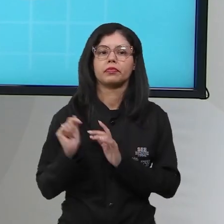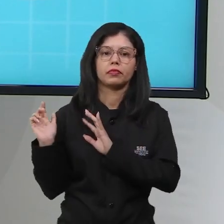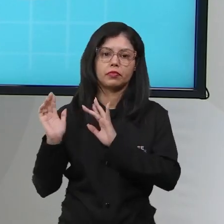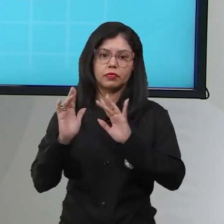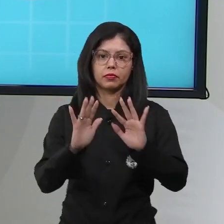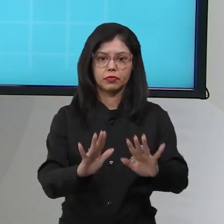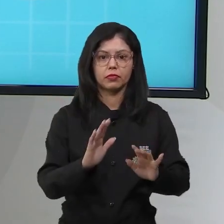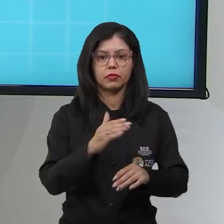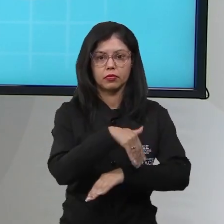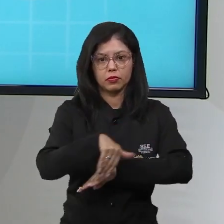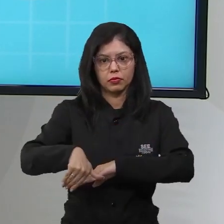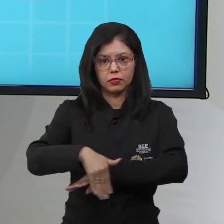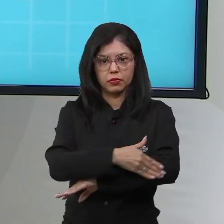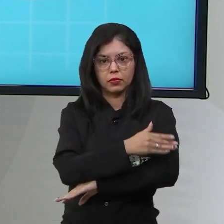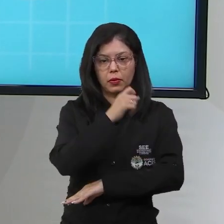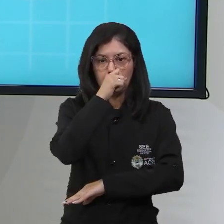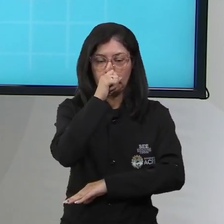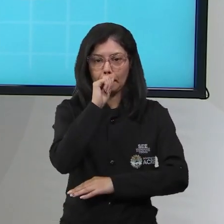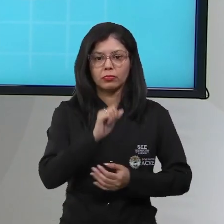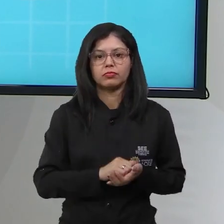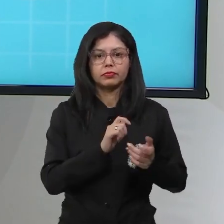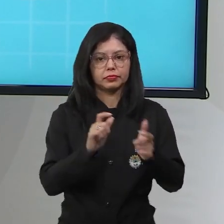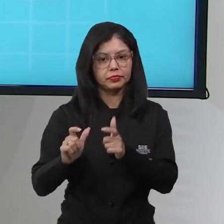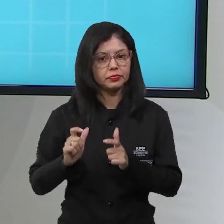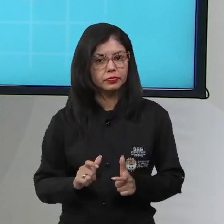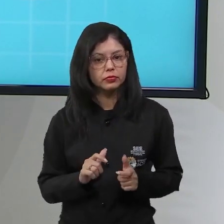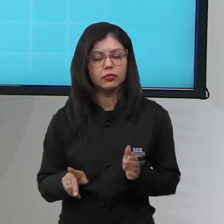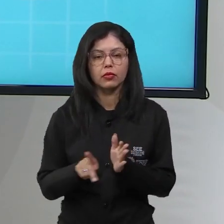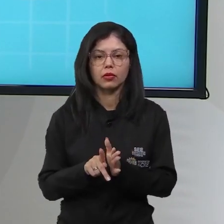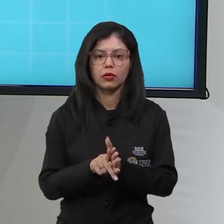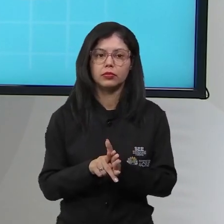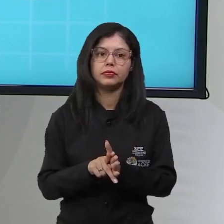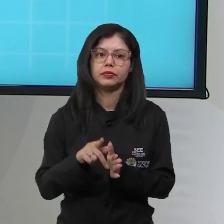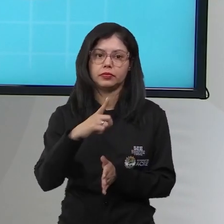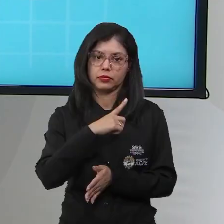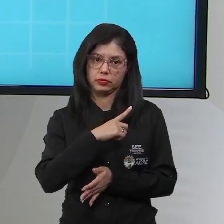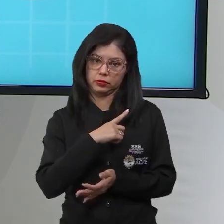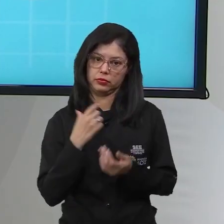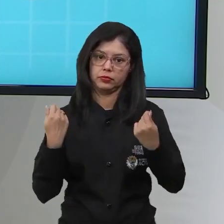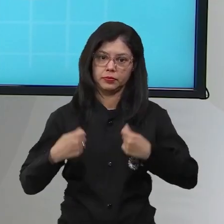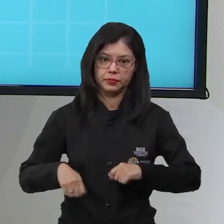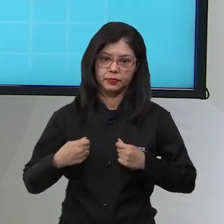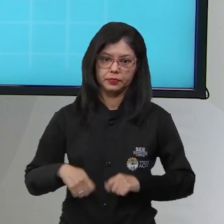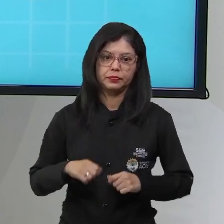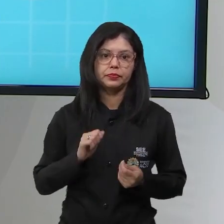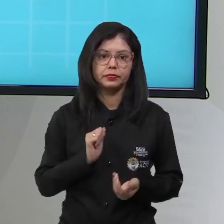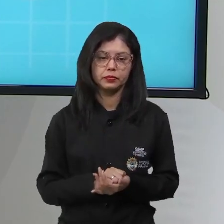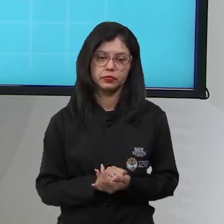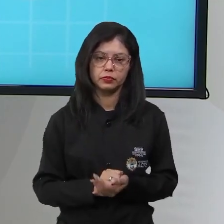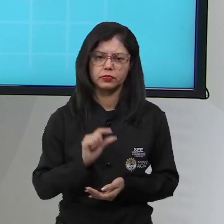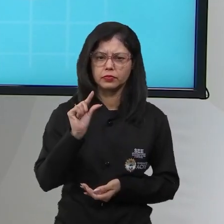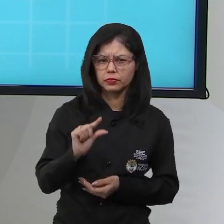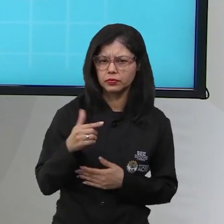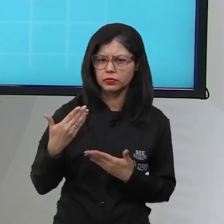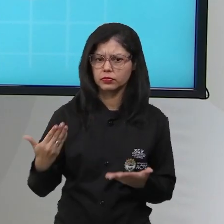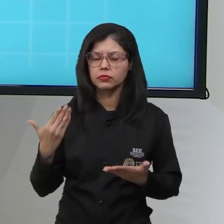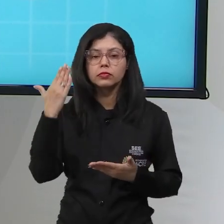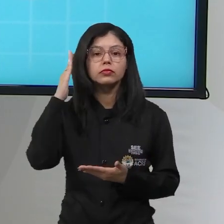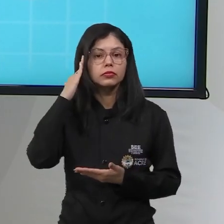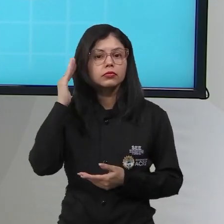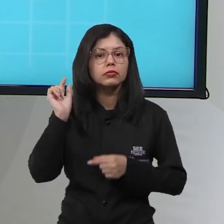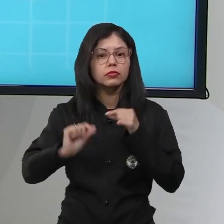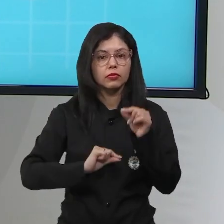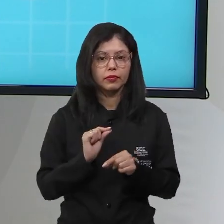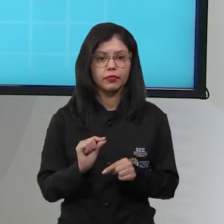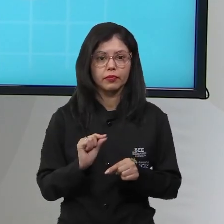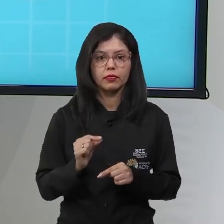transitando em uma rua ou no ambiente em que eu estou, eu preciso ter o mínimo de convicção